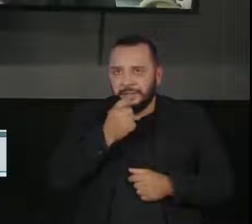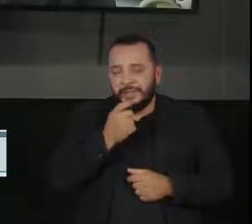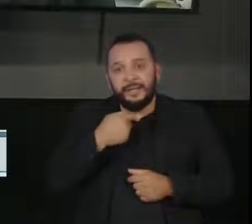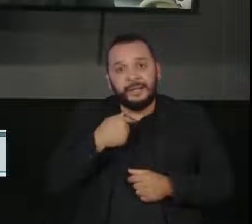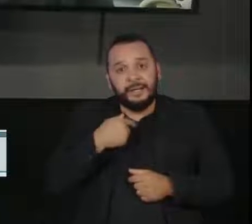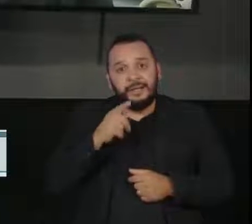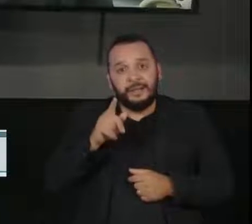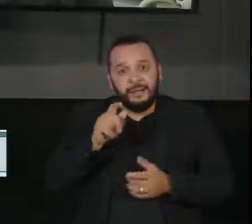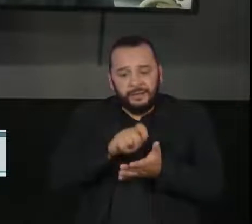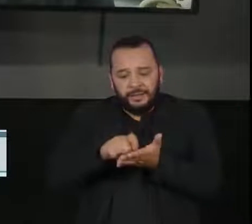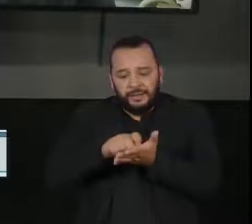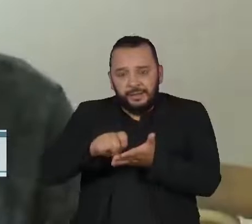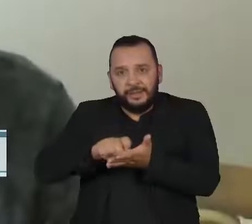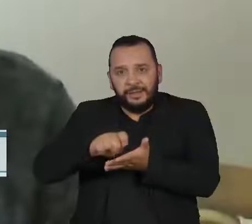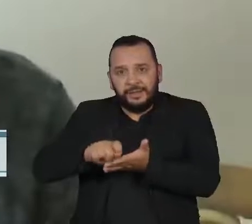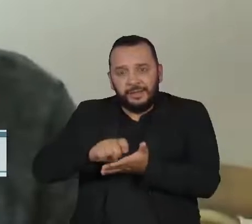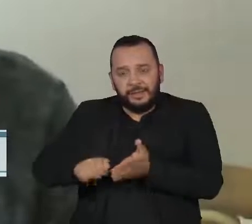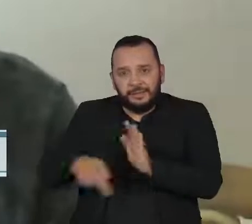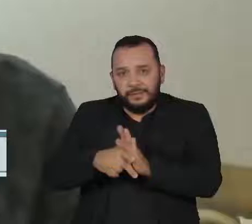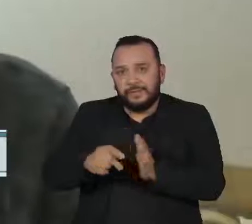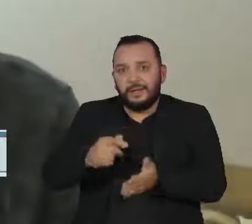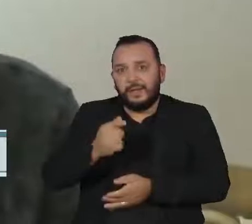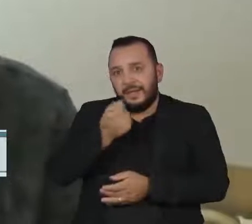os prescritores de medicamentos.